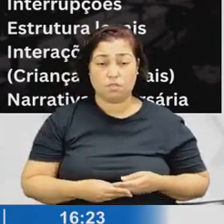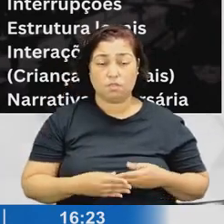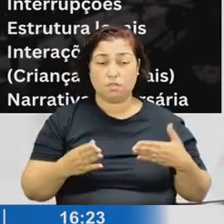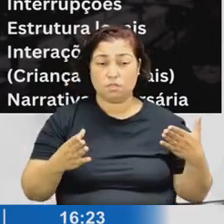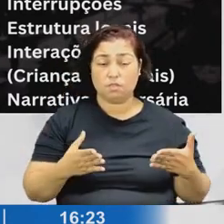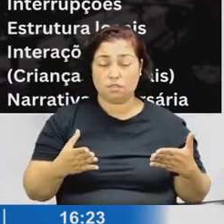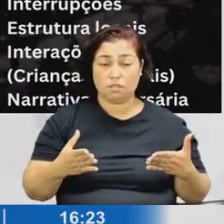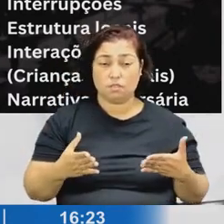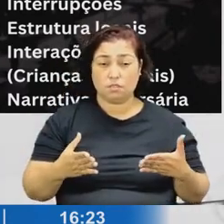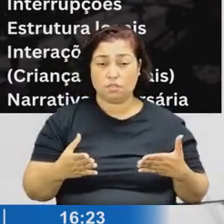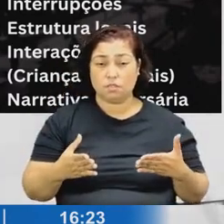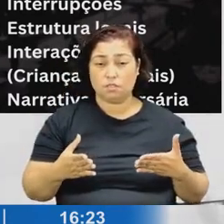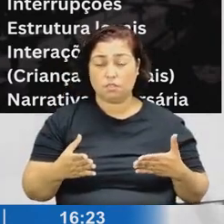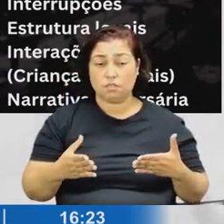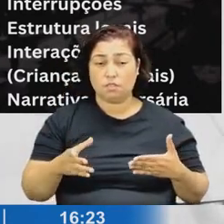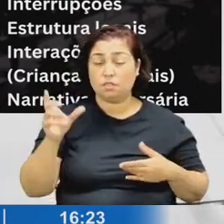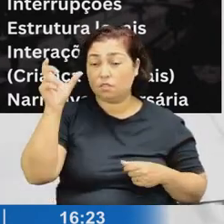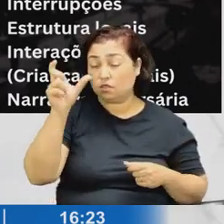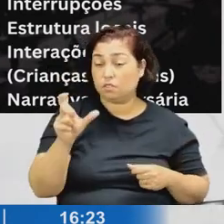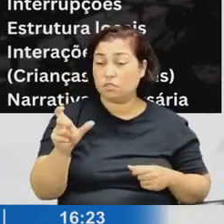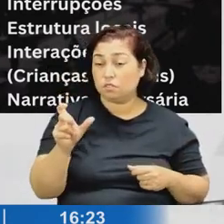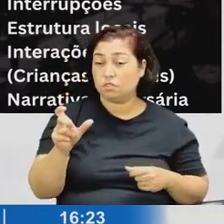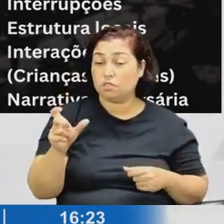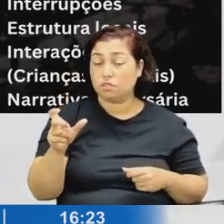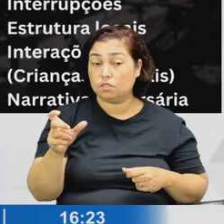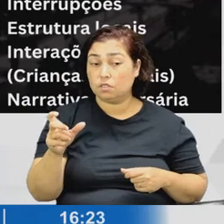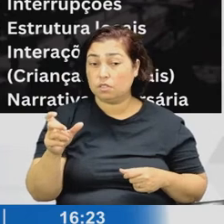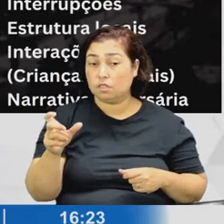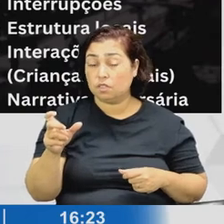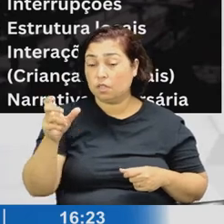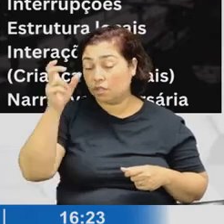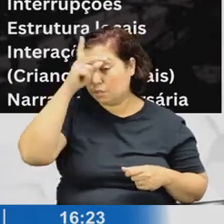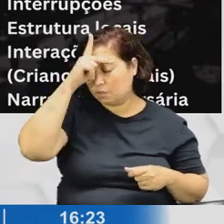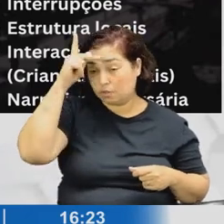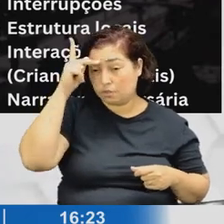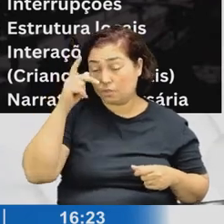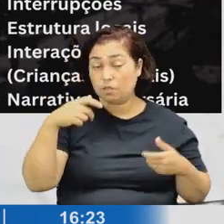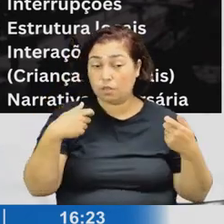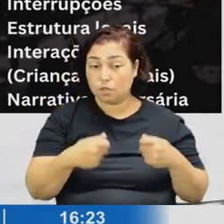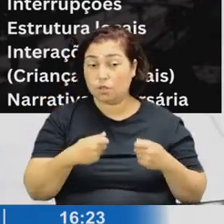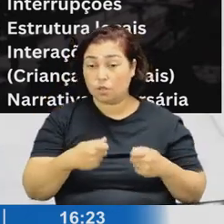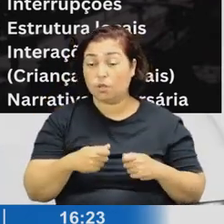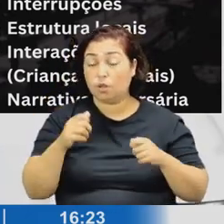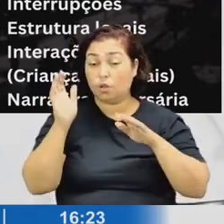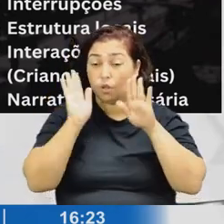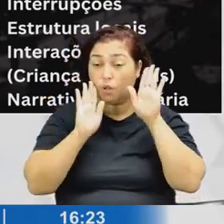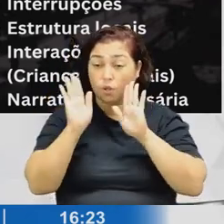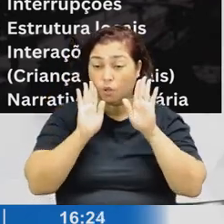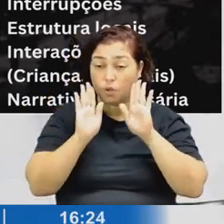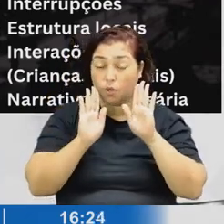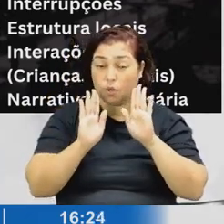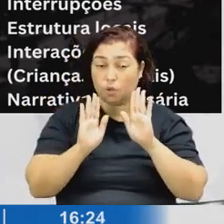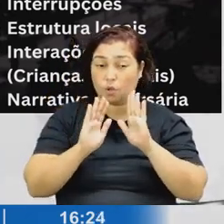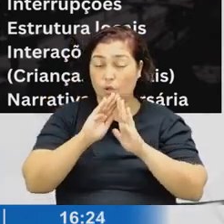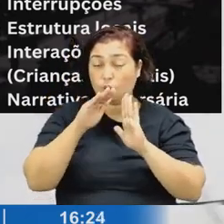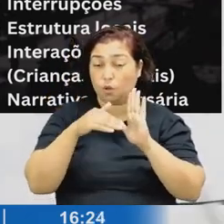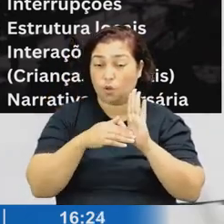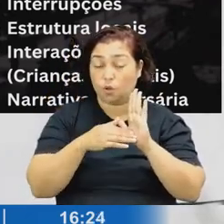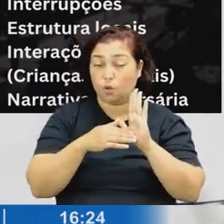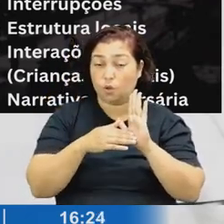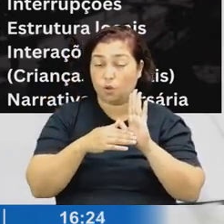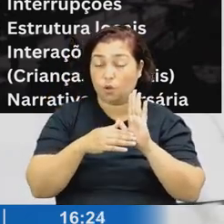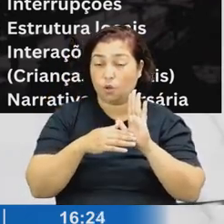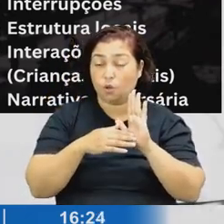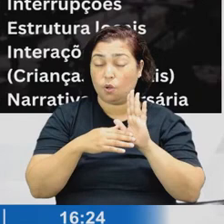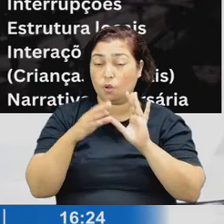atitudes que quebraram totalmente aquela percepção que você tinha da pessoa em cima do palco Então tem que cuidar de todos os detalhes do político tá sendo visto